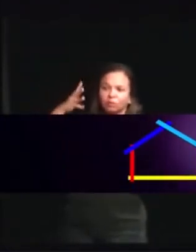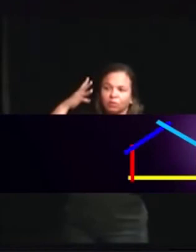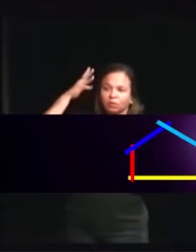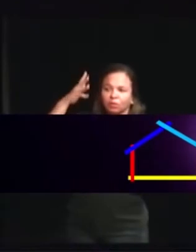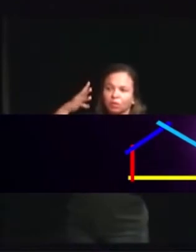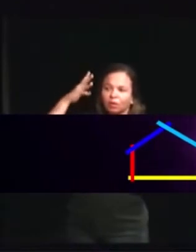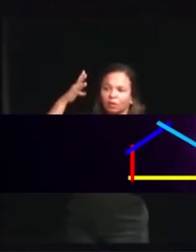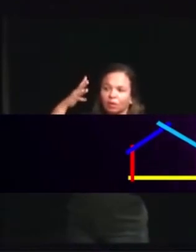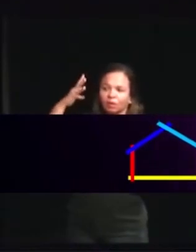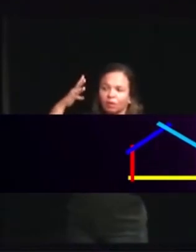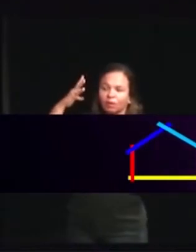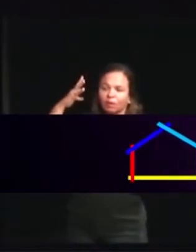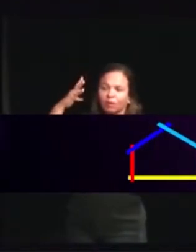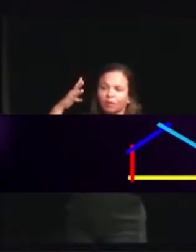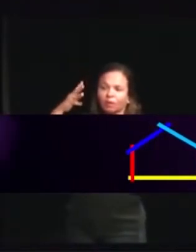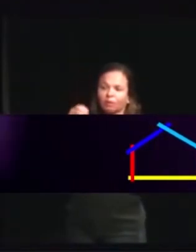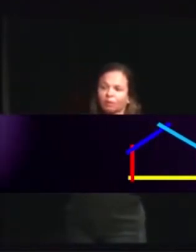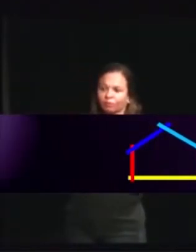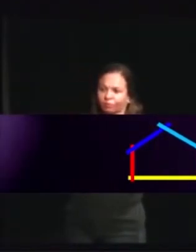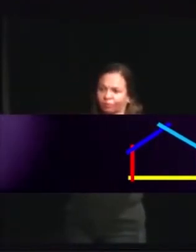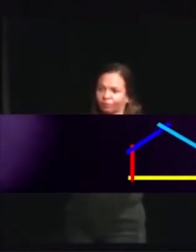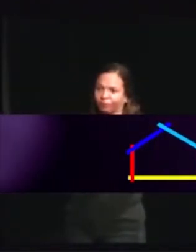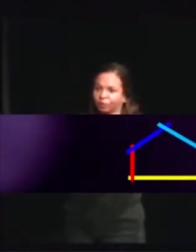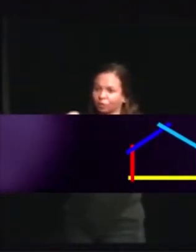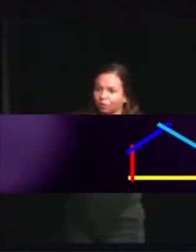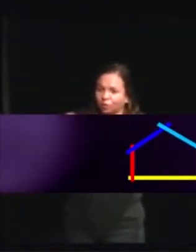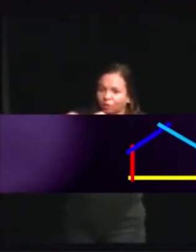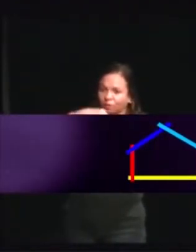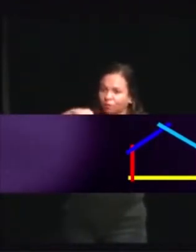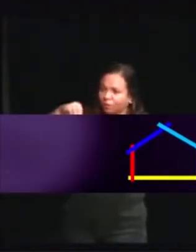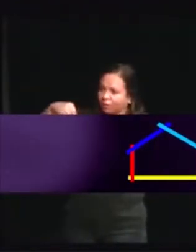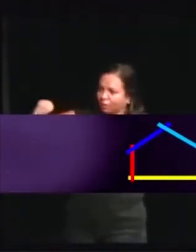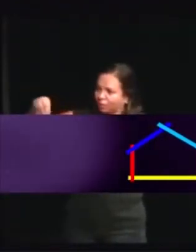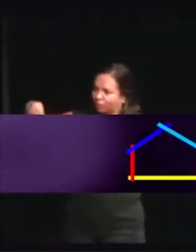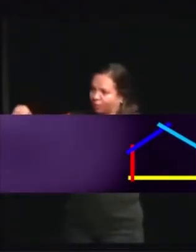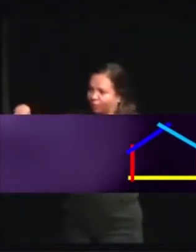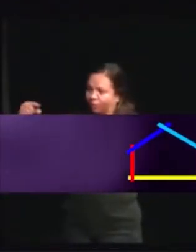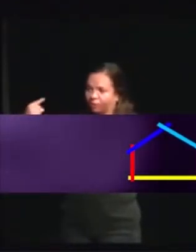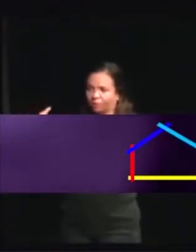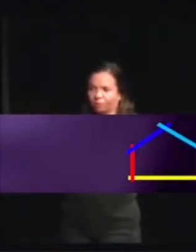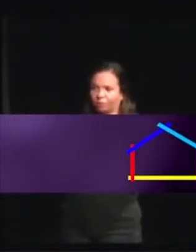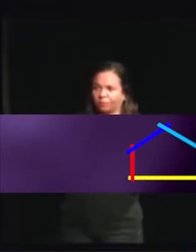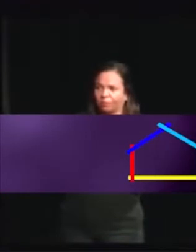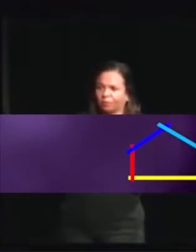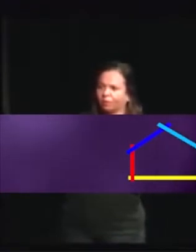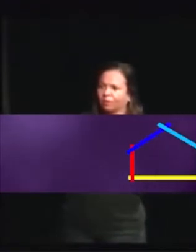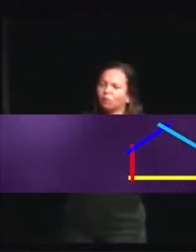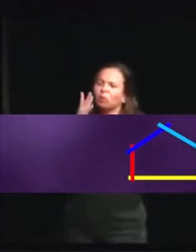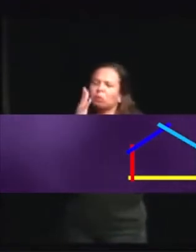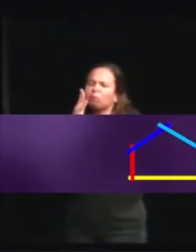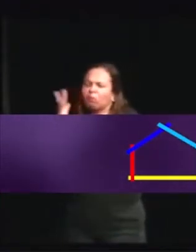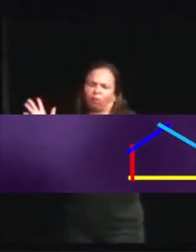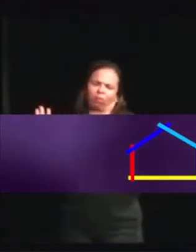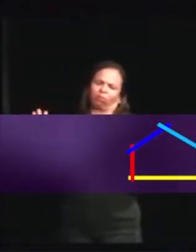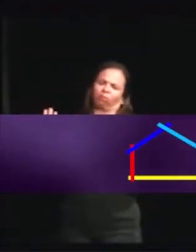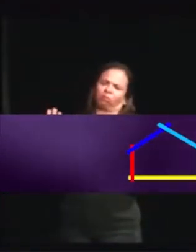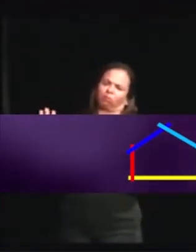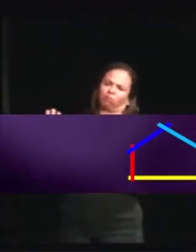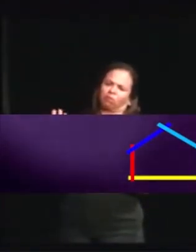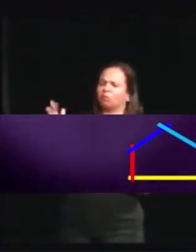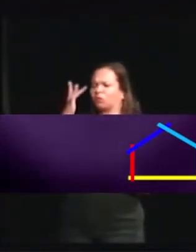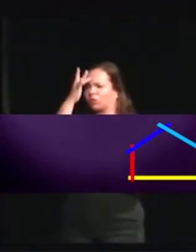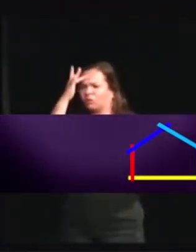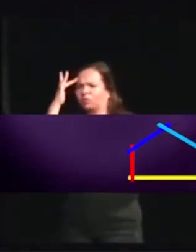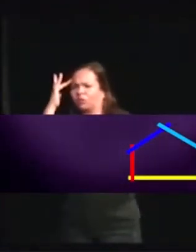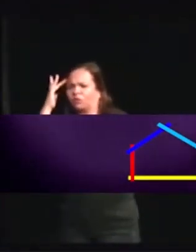for. Porque aqui não foi o que foi falado, nem por quem foi falado. Não importa se foi Alberto Amedo, Frederico